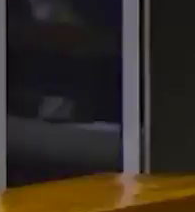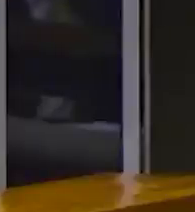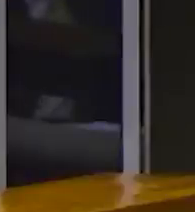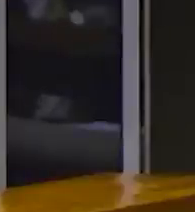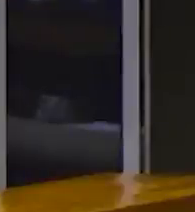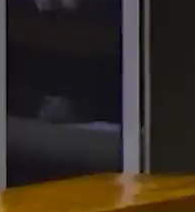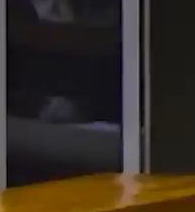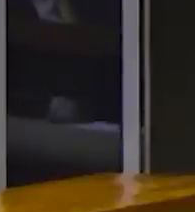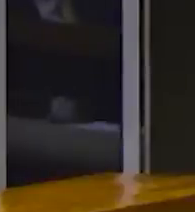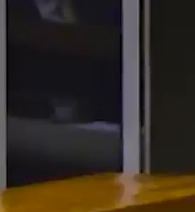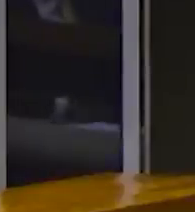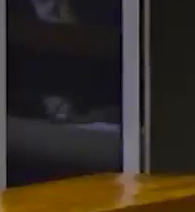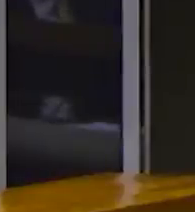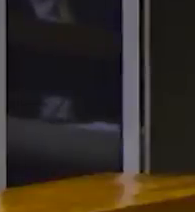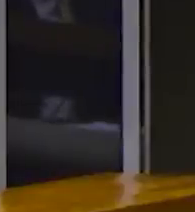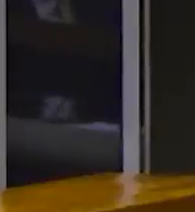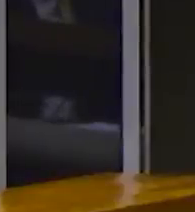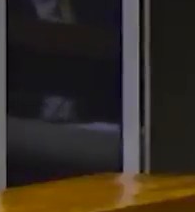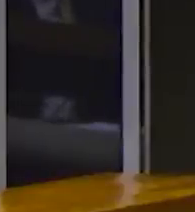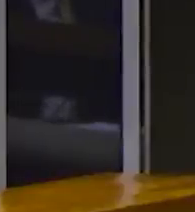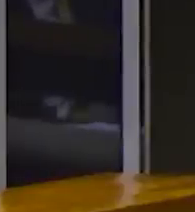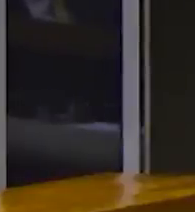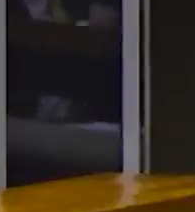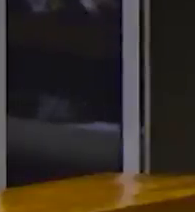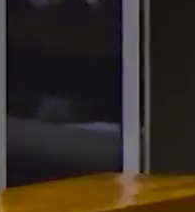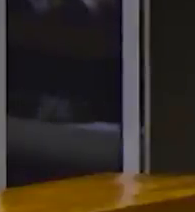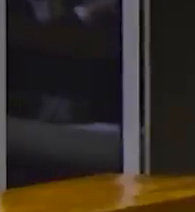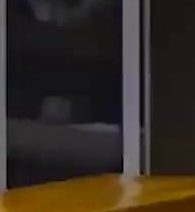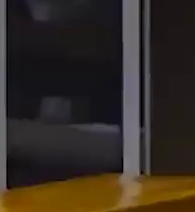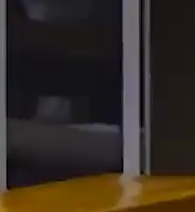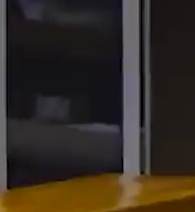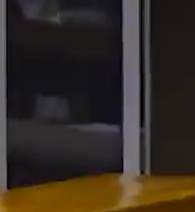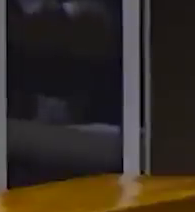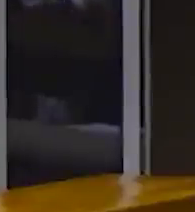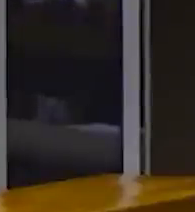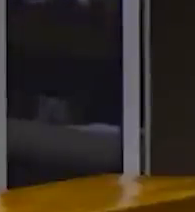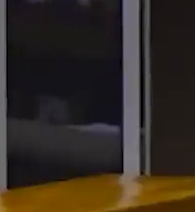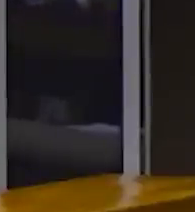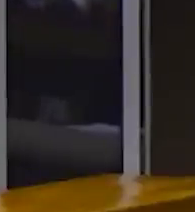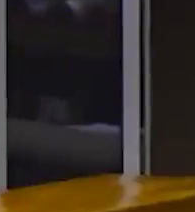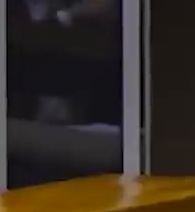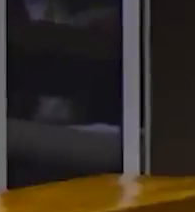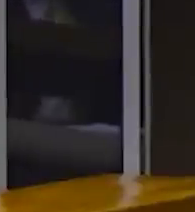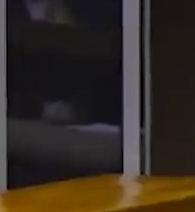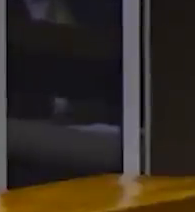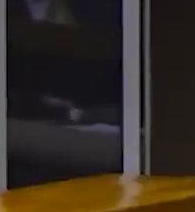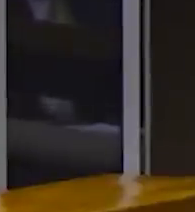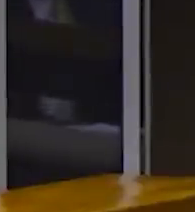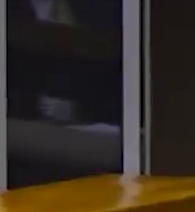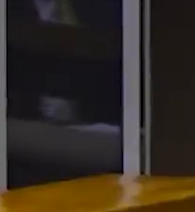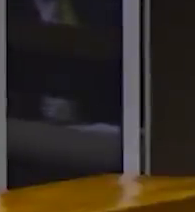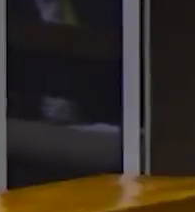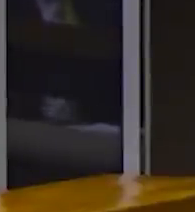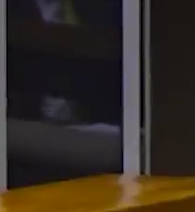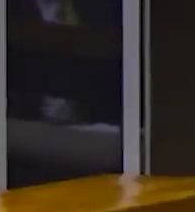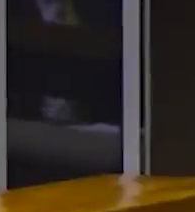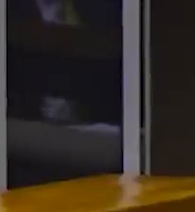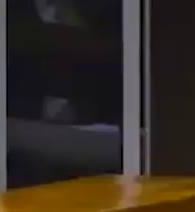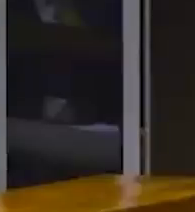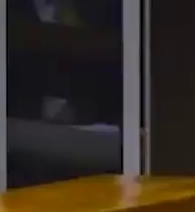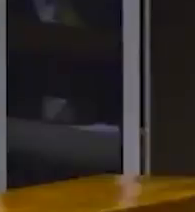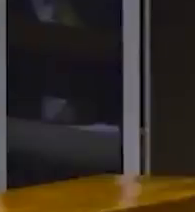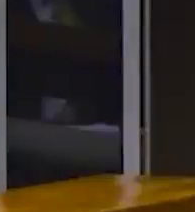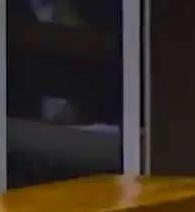ou de capital fechado, de economia mista ou o que quer que seja. Trata-se de eu, poder público,